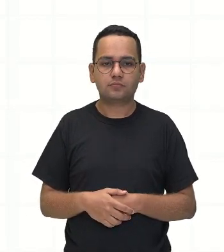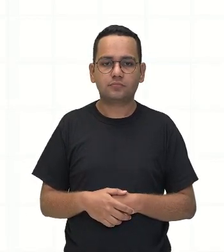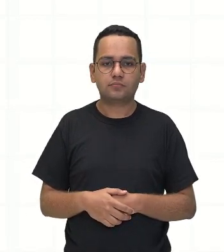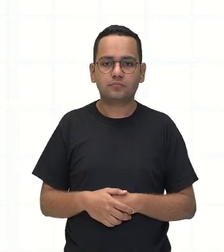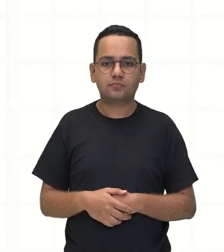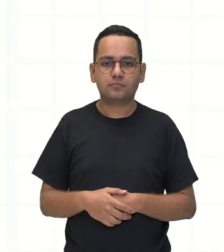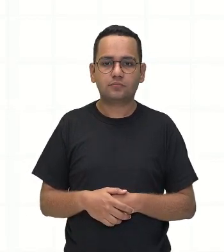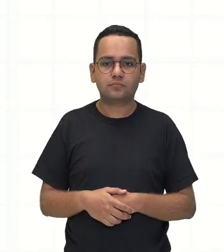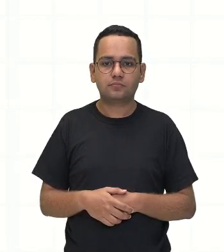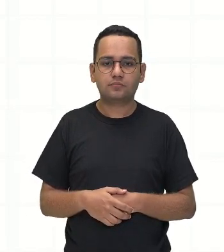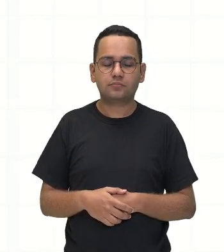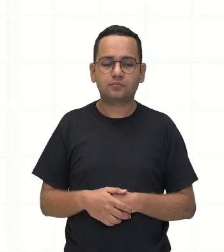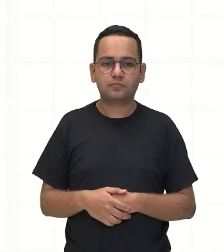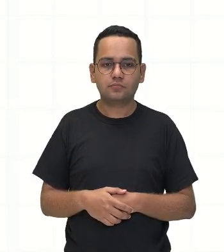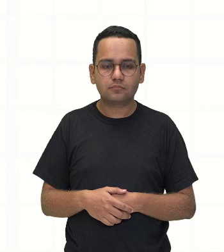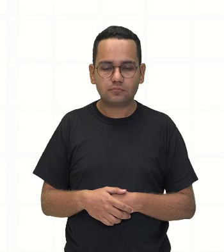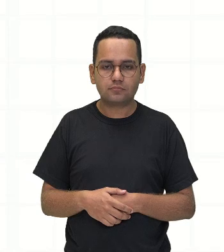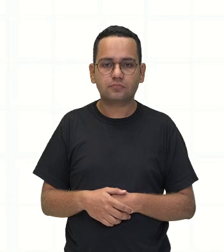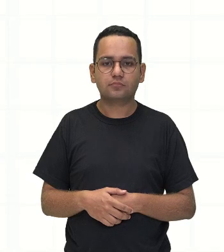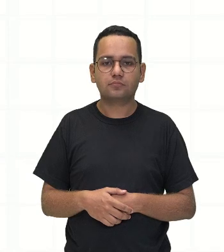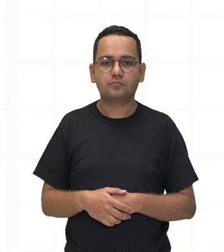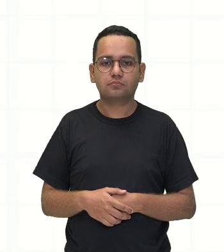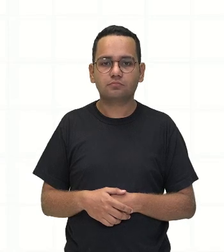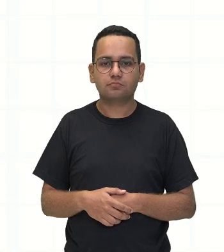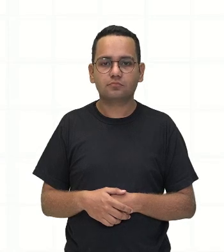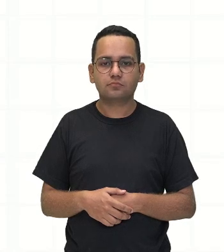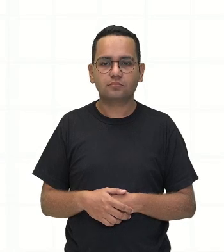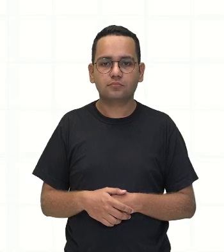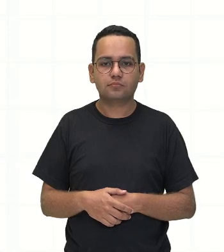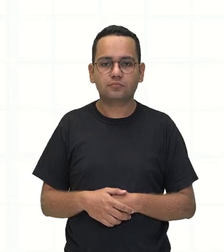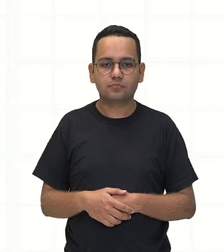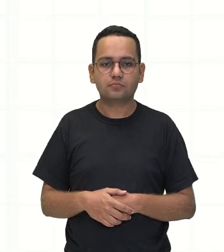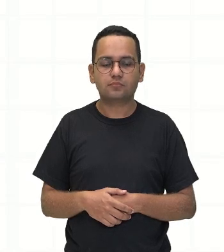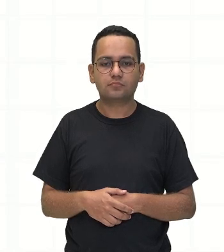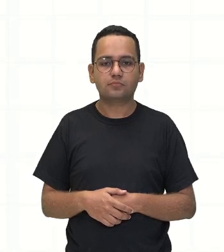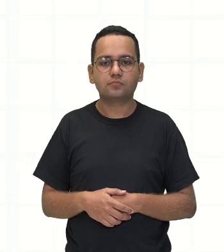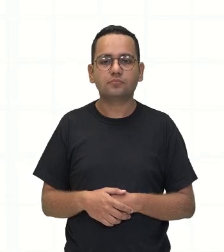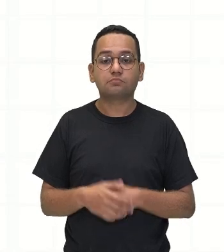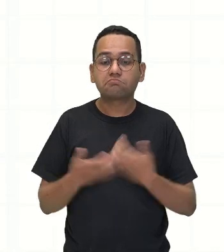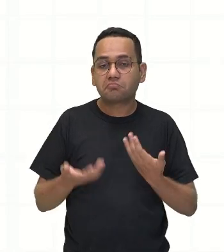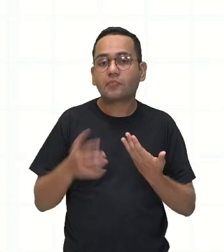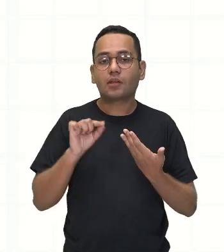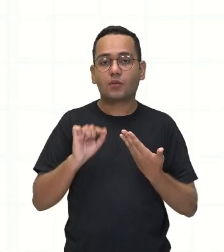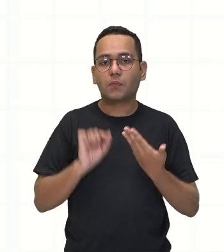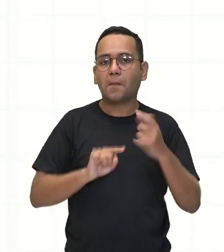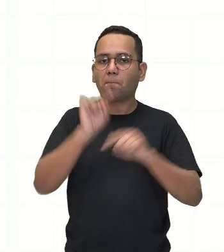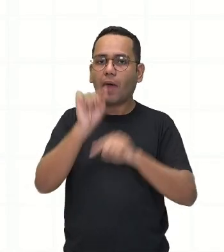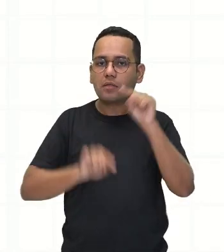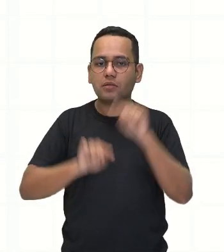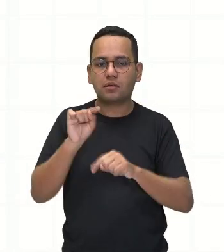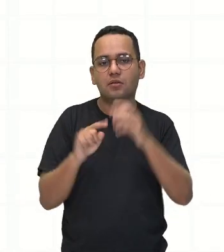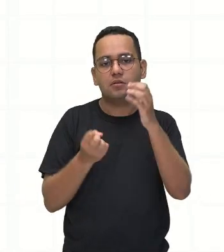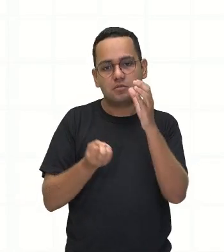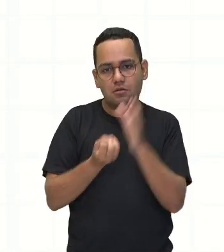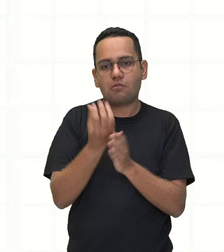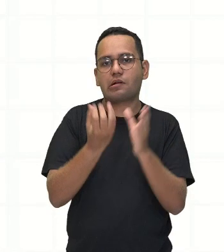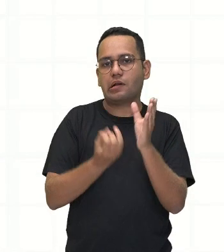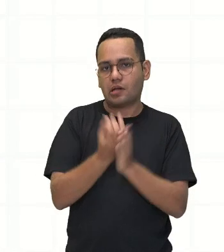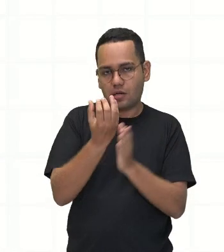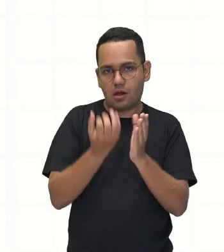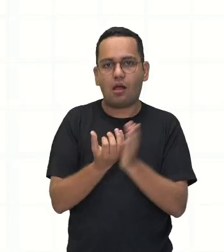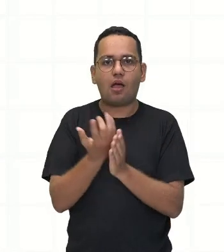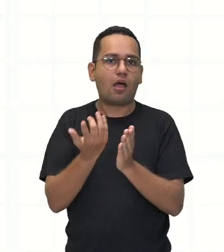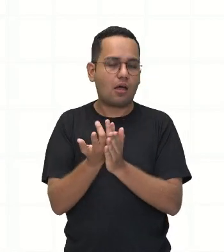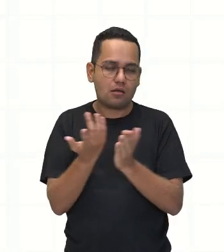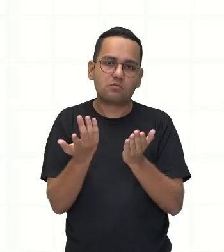são lançados diretamente na atmosfera, provenientes de fontes antrópicas. E quando nós